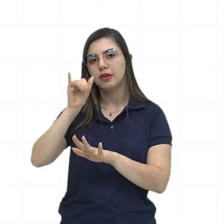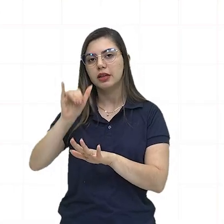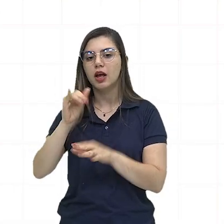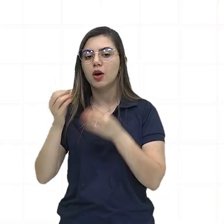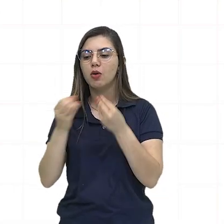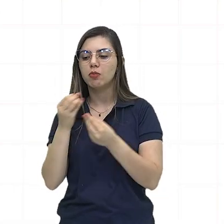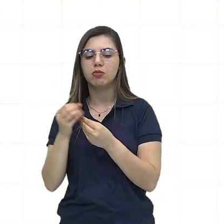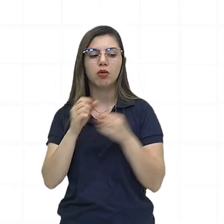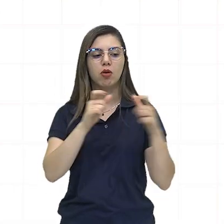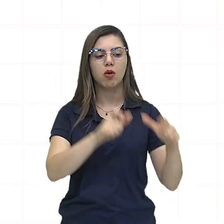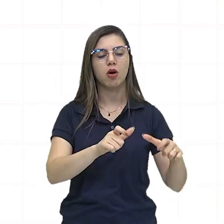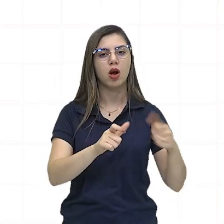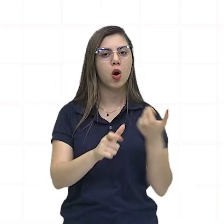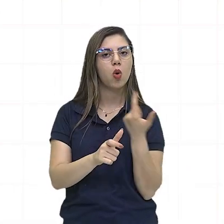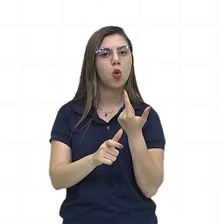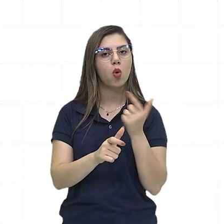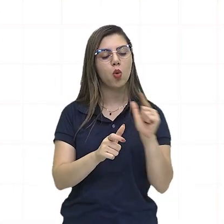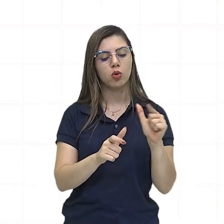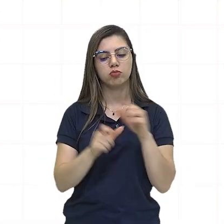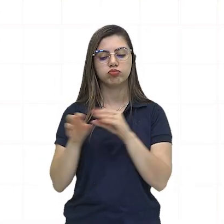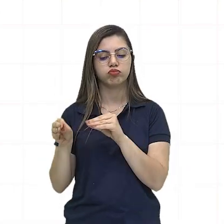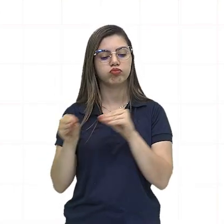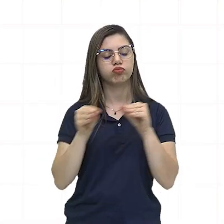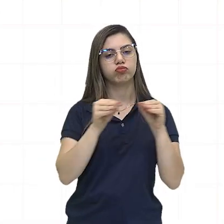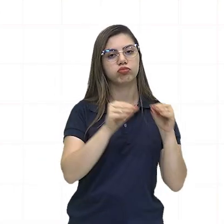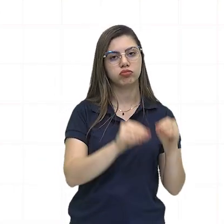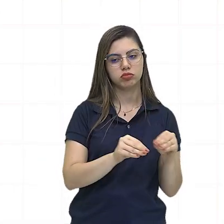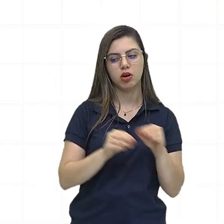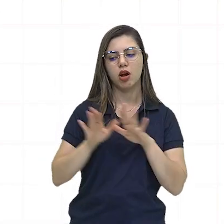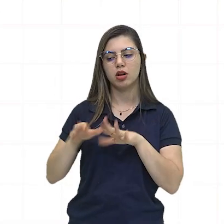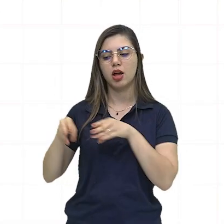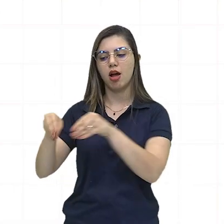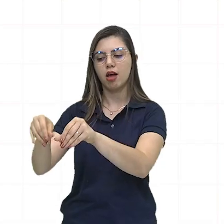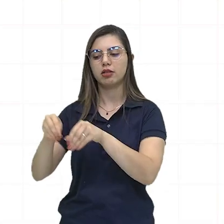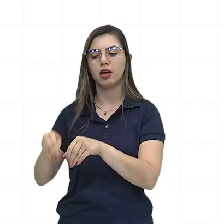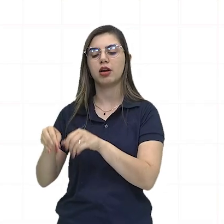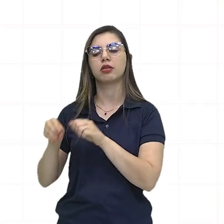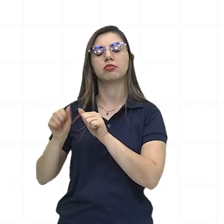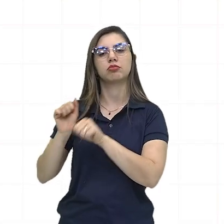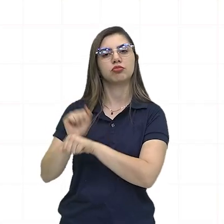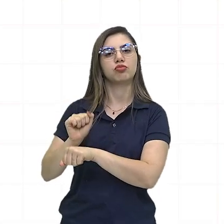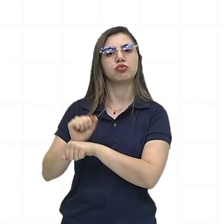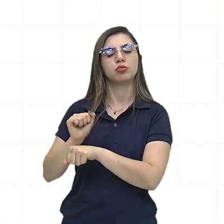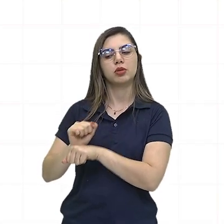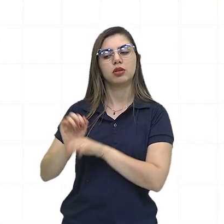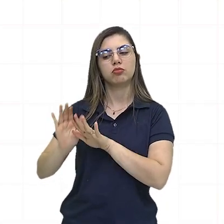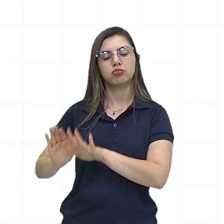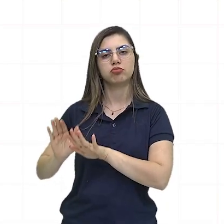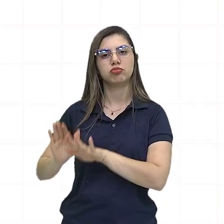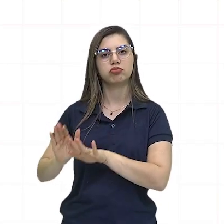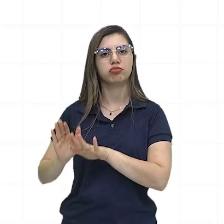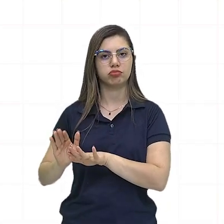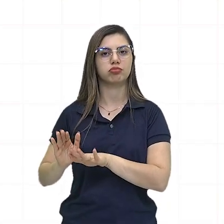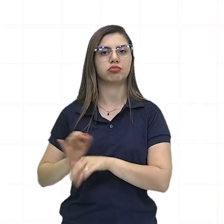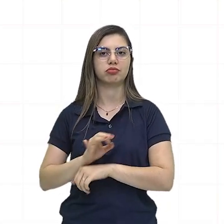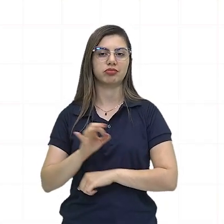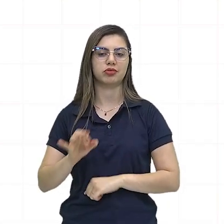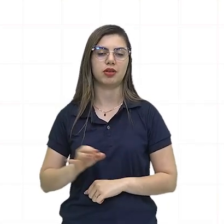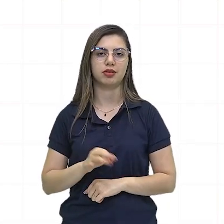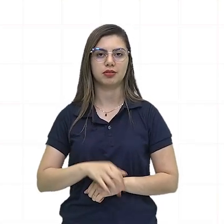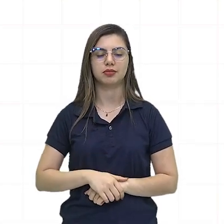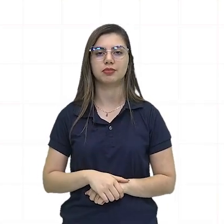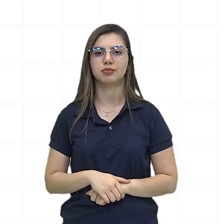para outra área, né? Deixando ali que esse processo de regeneração do solo ele vai